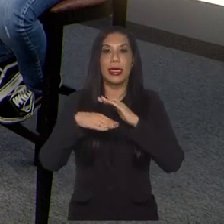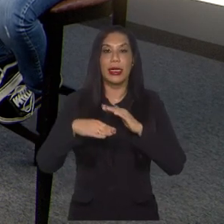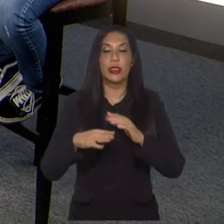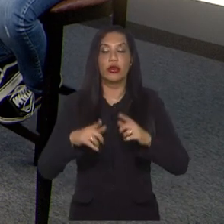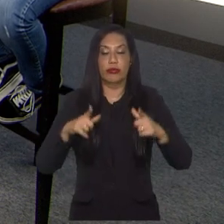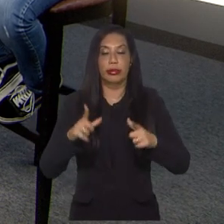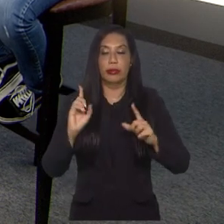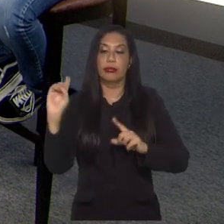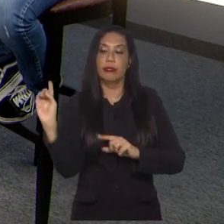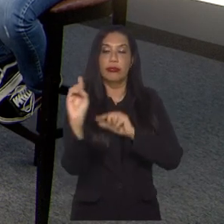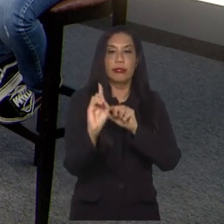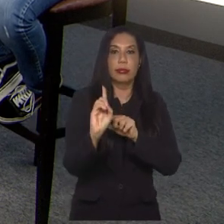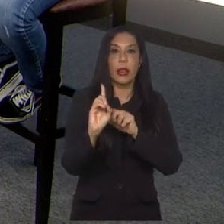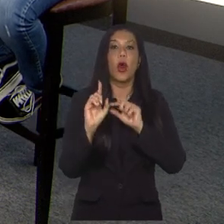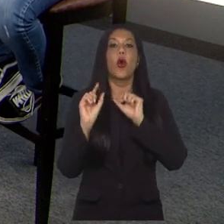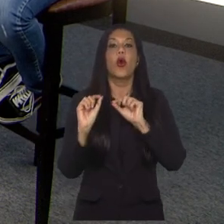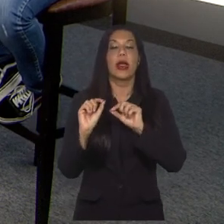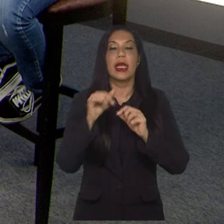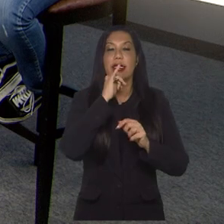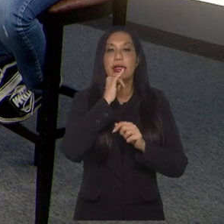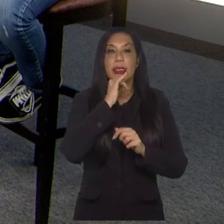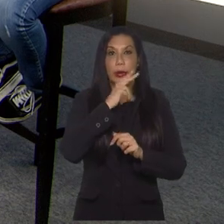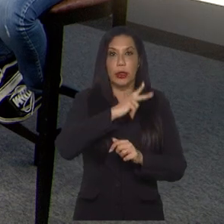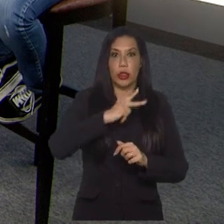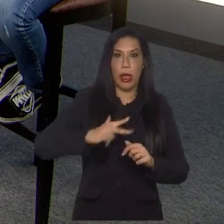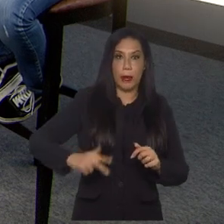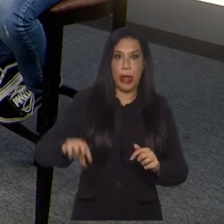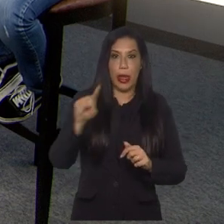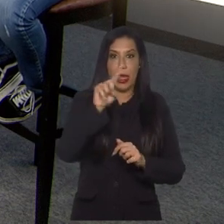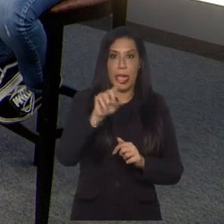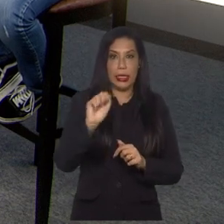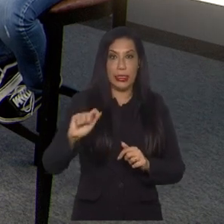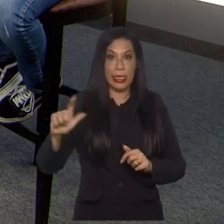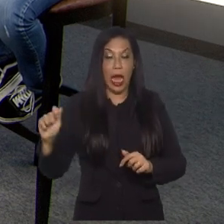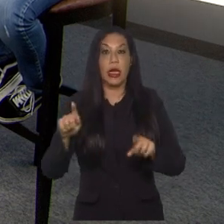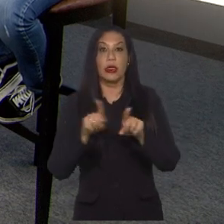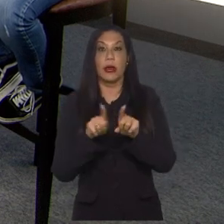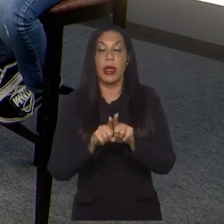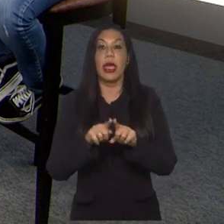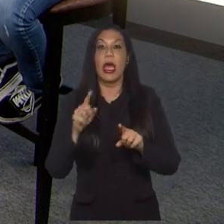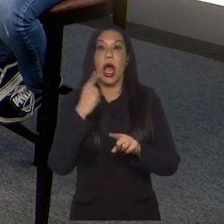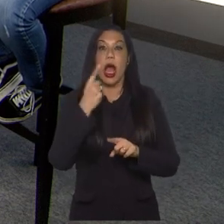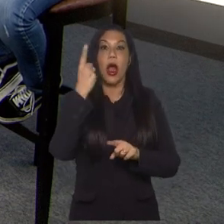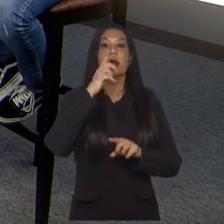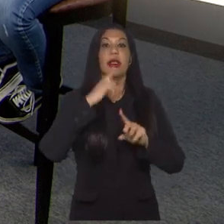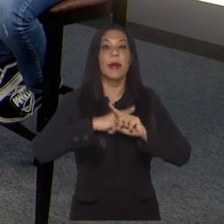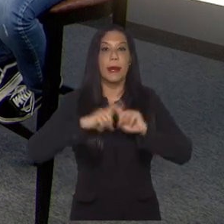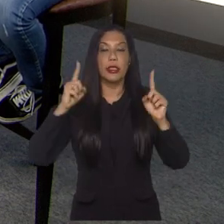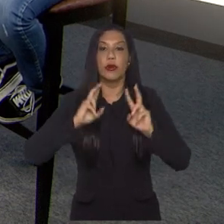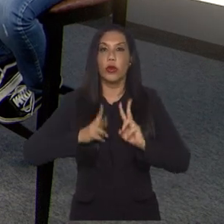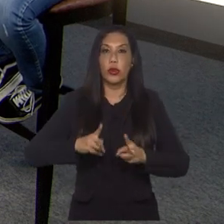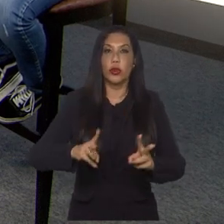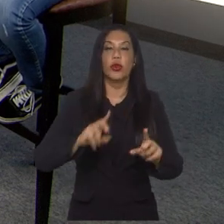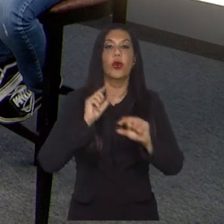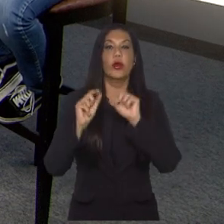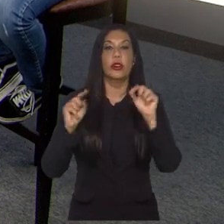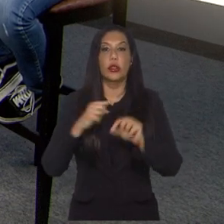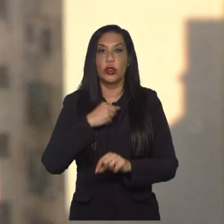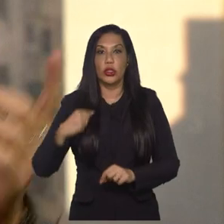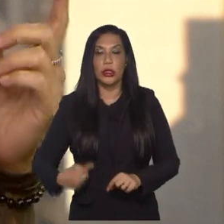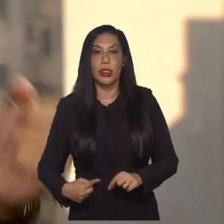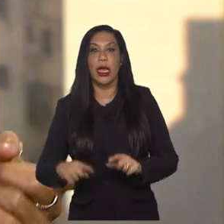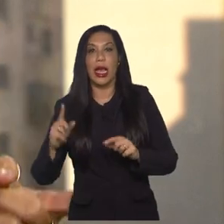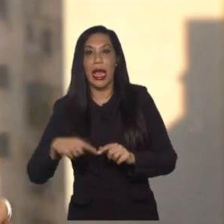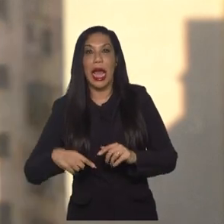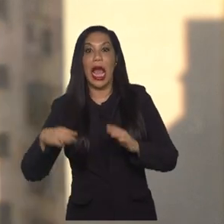área. Então, provavelmente elas vão fazer, ainda que a Dinamarca tenha uma zaga muito alta e também a seleção inglesa, mas elas vão continuar fazendo o que o time da China faz muito,